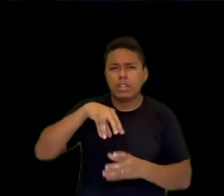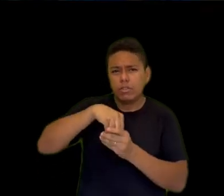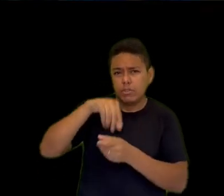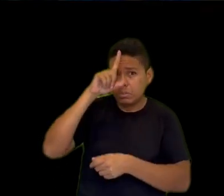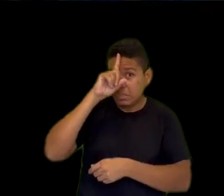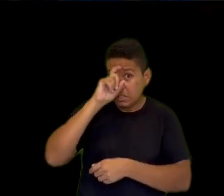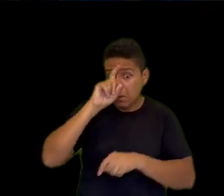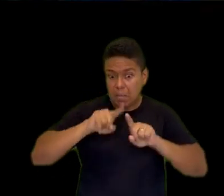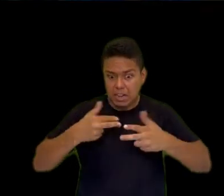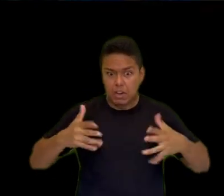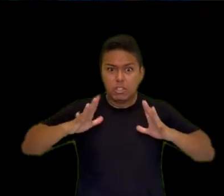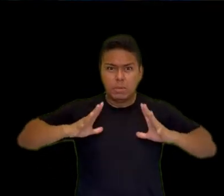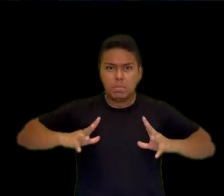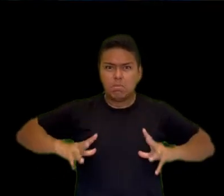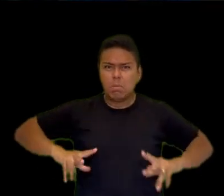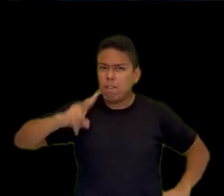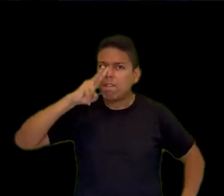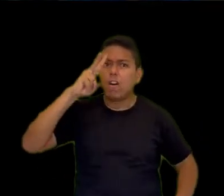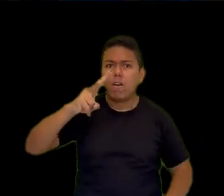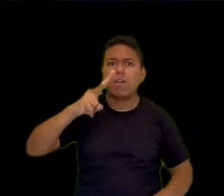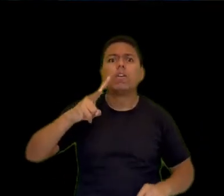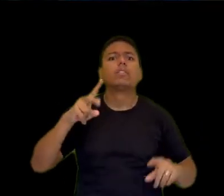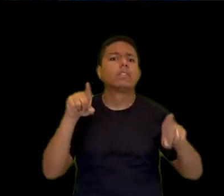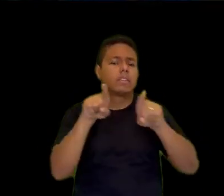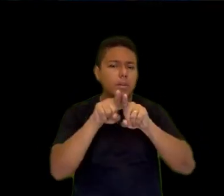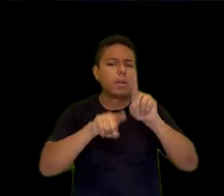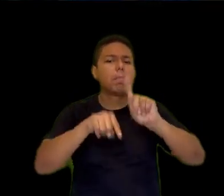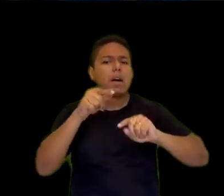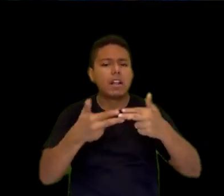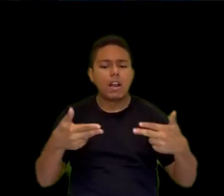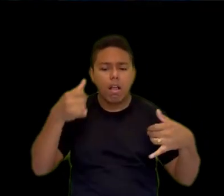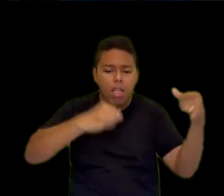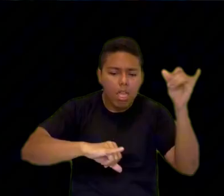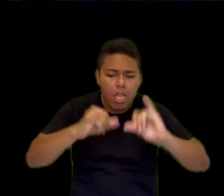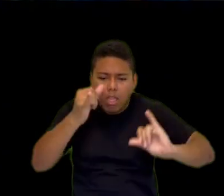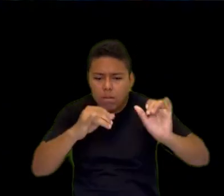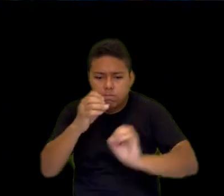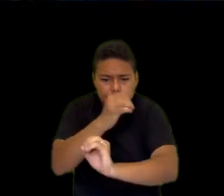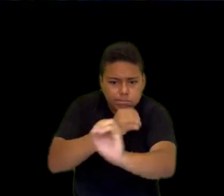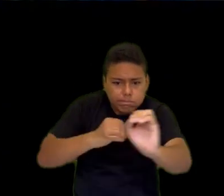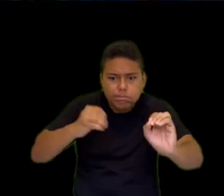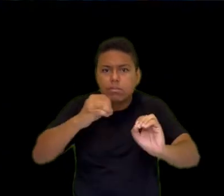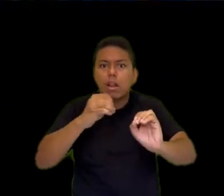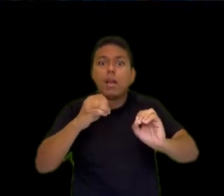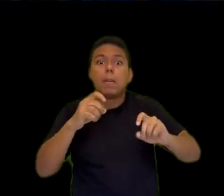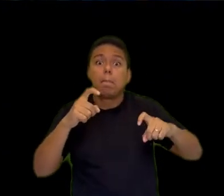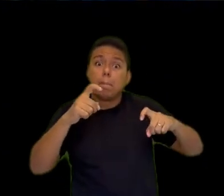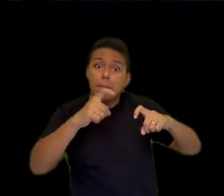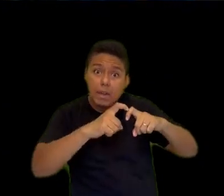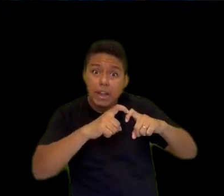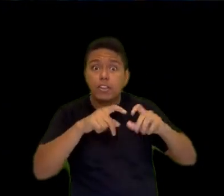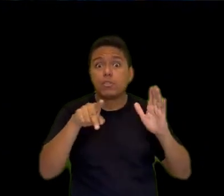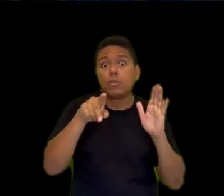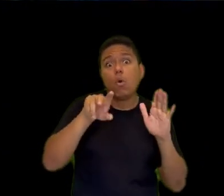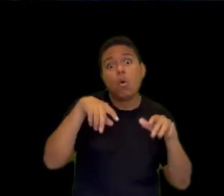diagnóstico, equipamento e material médico, hospitalar, odontológico, hemoterápico,